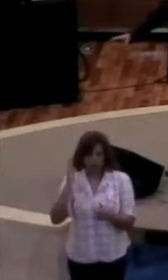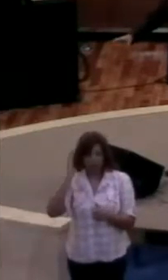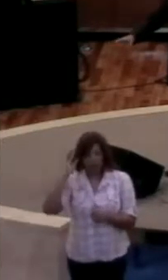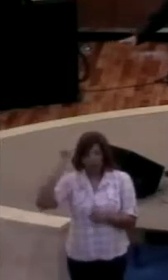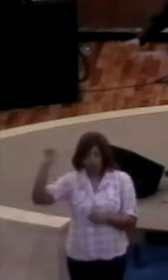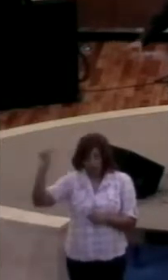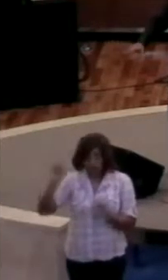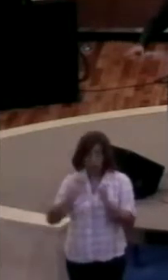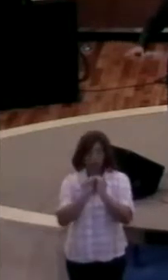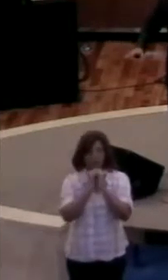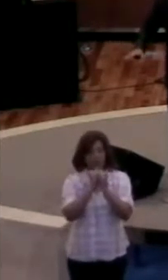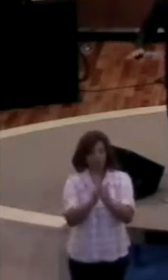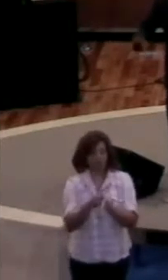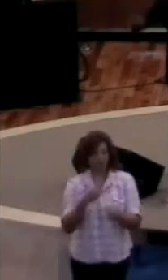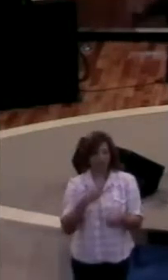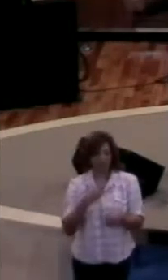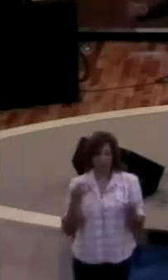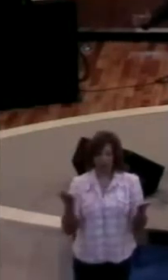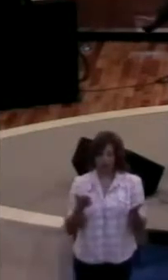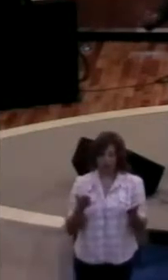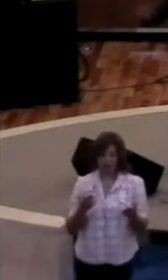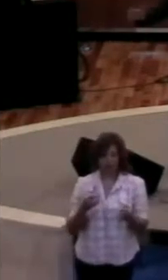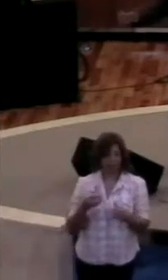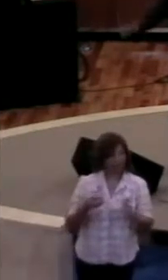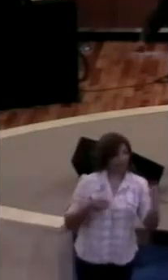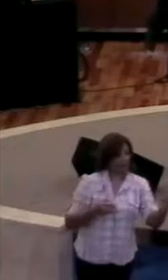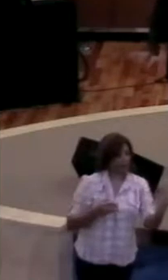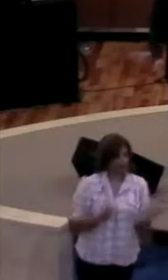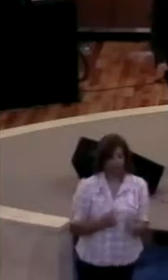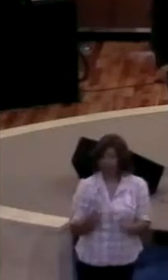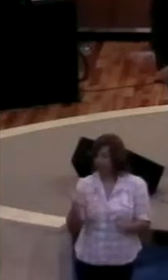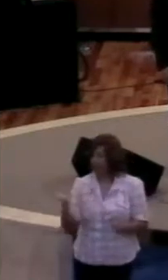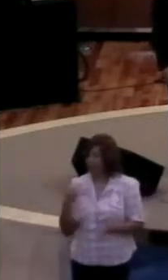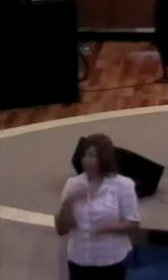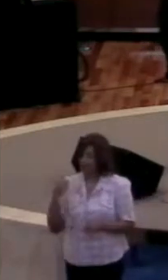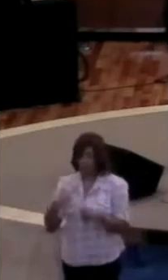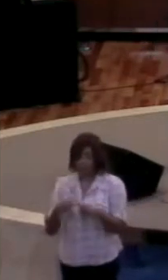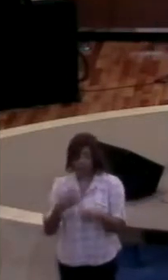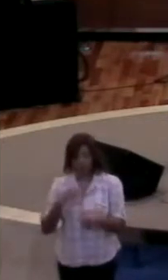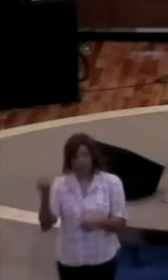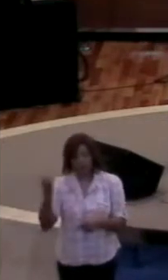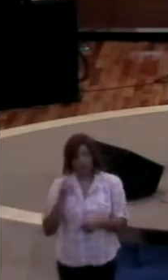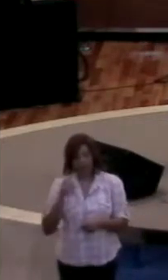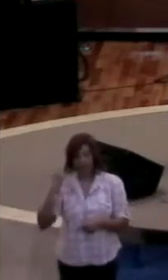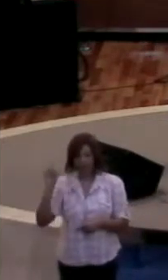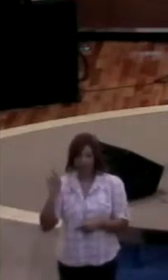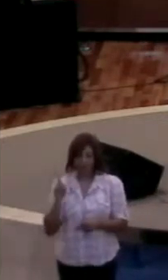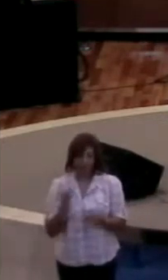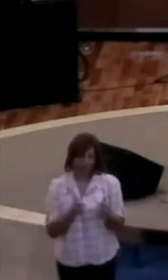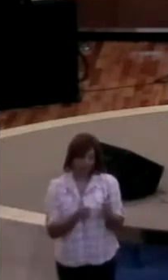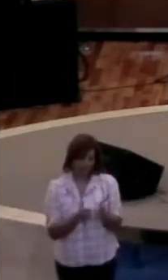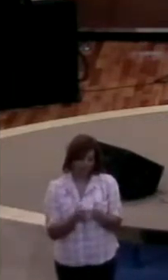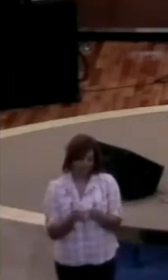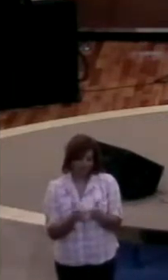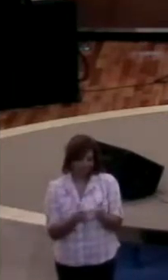Você está caminhando pela rua e fala assim, agora eu vou para lá, eu vou porque eu quero, é nada, Deus está só no controle.